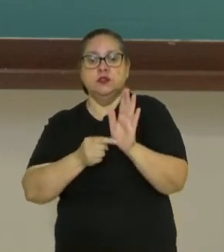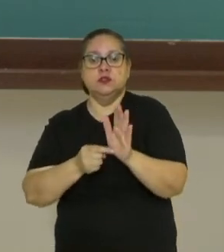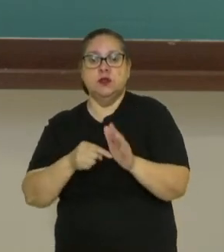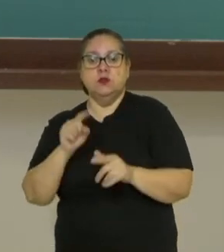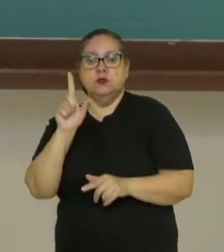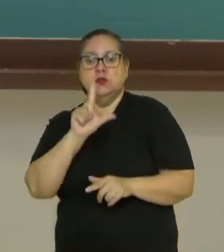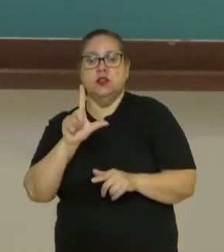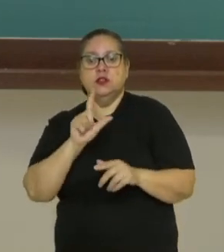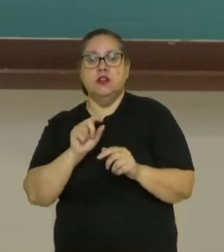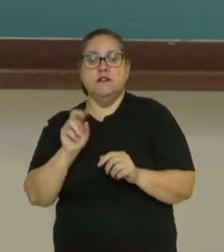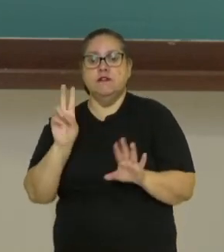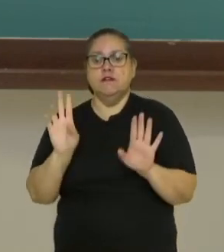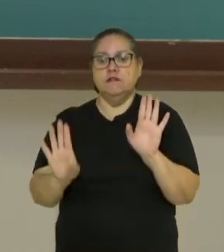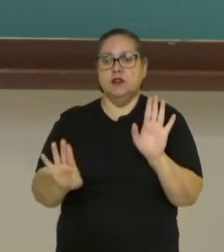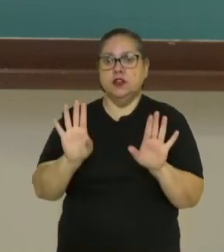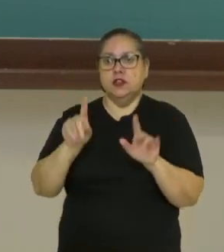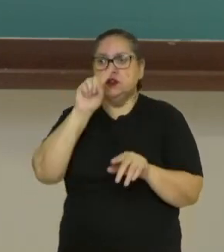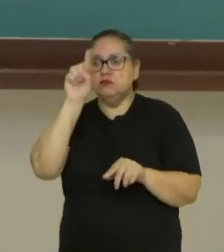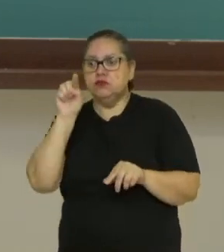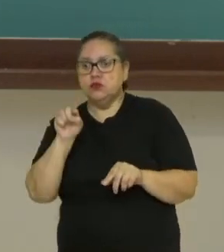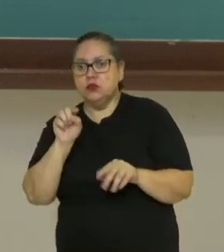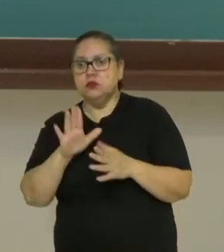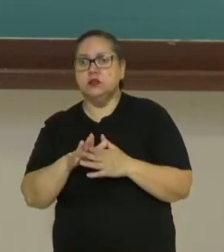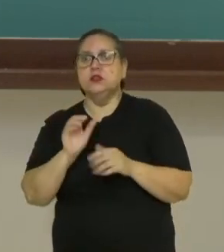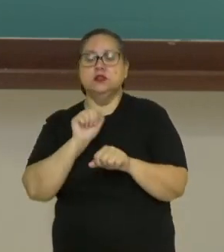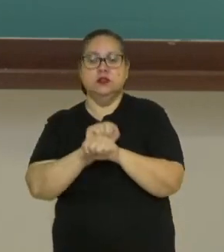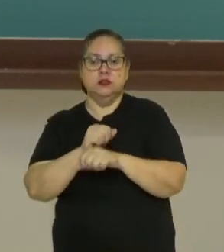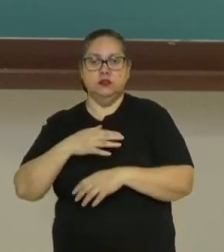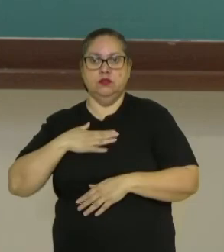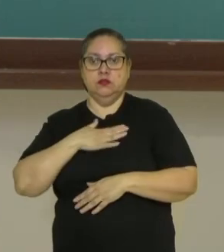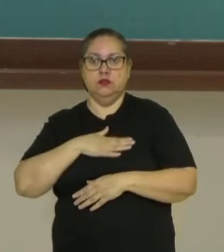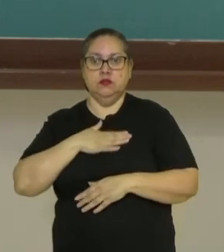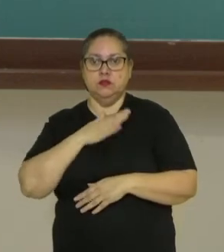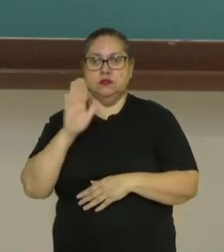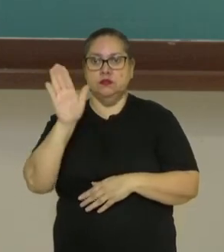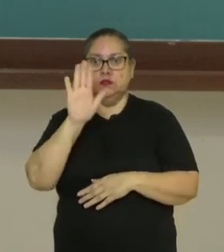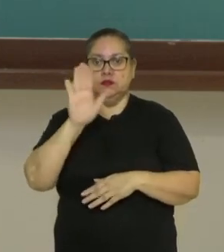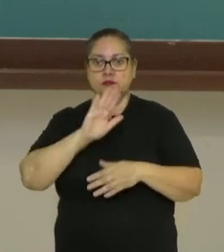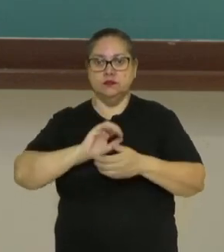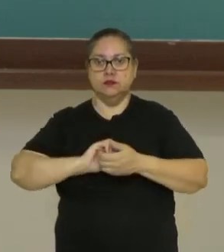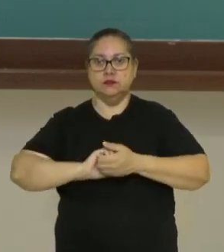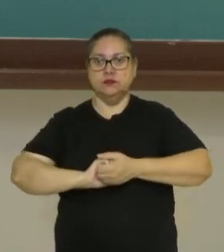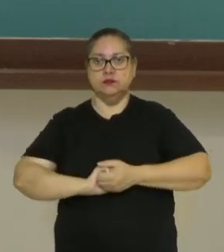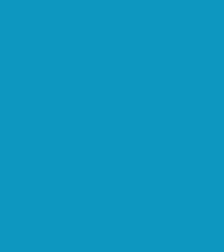Também diferenciamos variável e incógnita. Espero que vocês tenham gostado. Até breve!